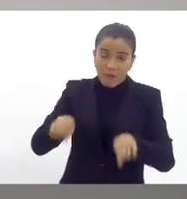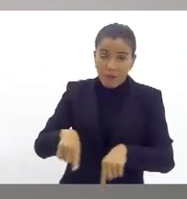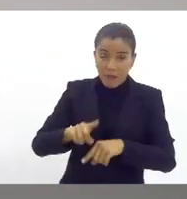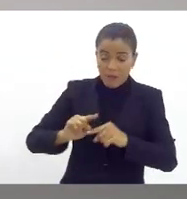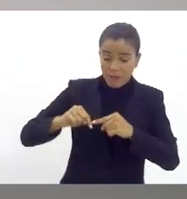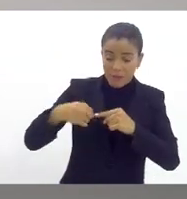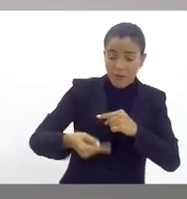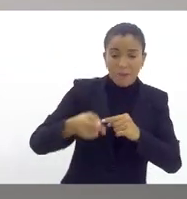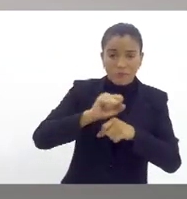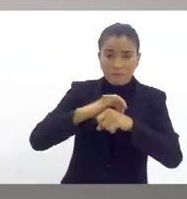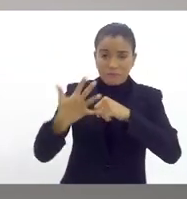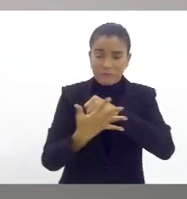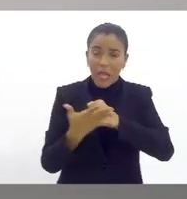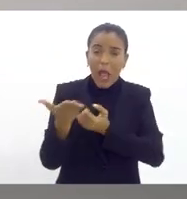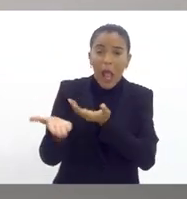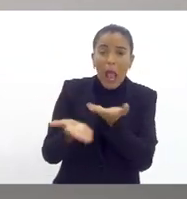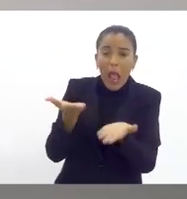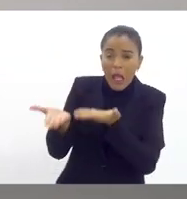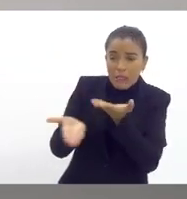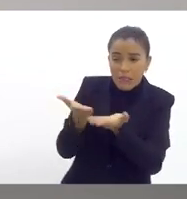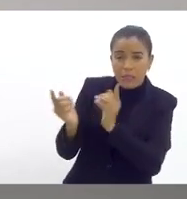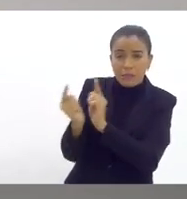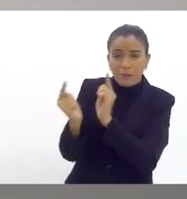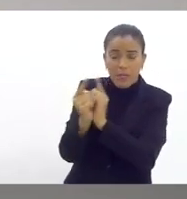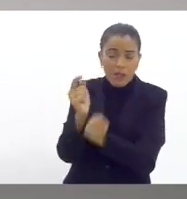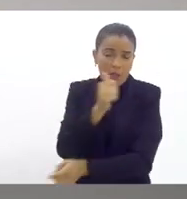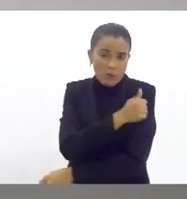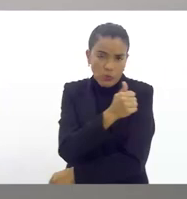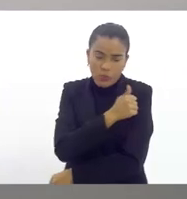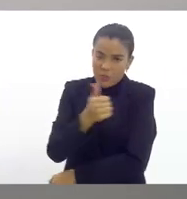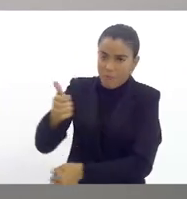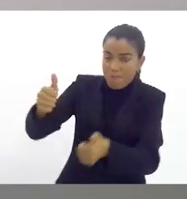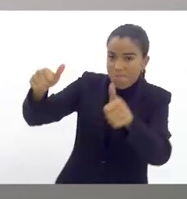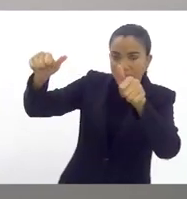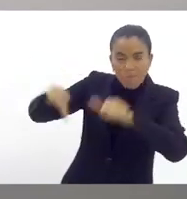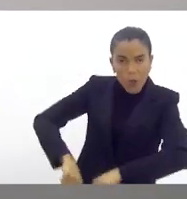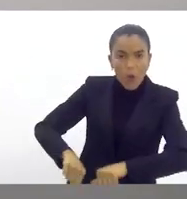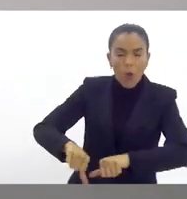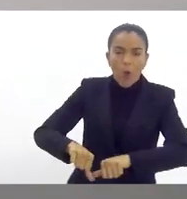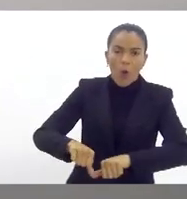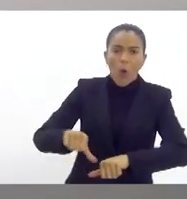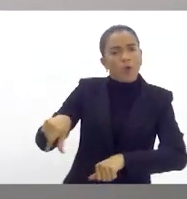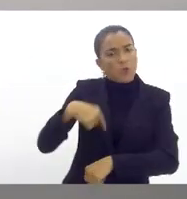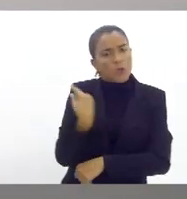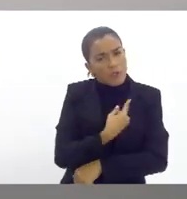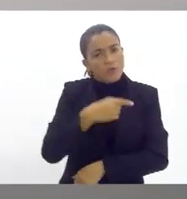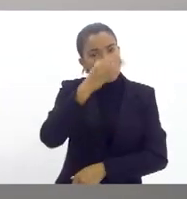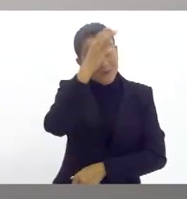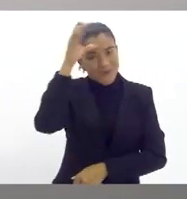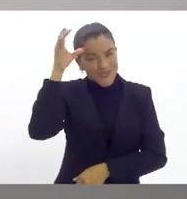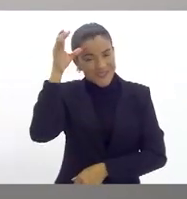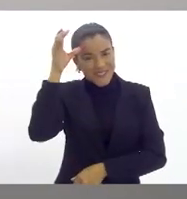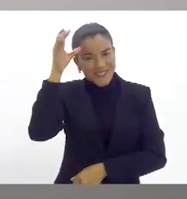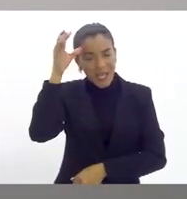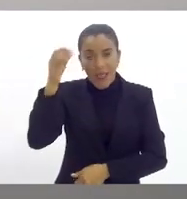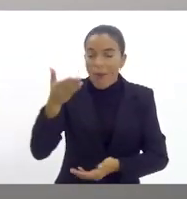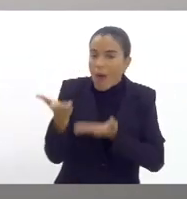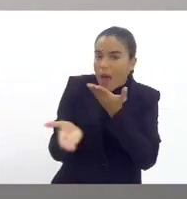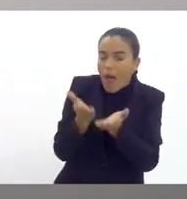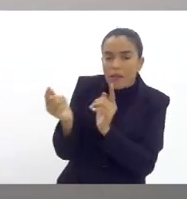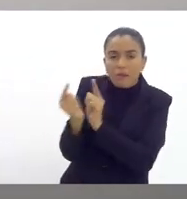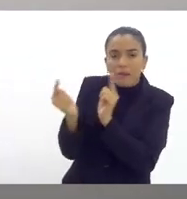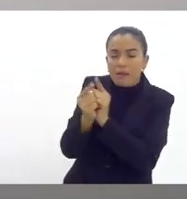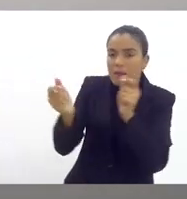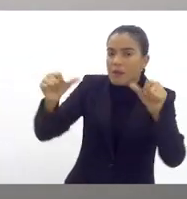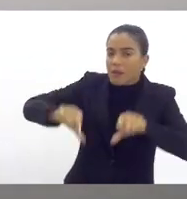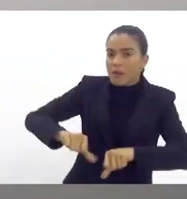a qualidade do atendimento dos Estudantes que tanto são vistos como clientes esse atendimento péssimo é